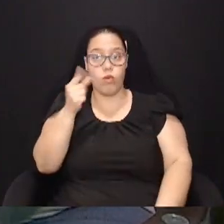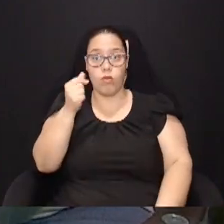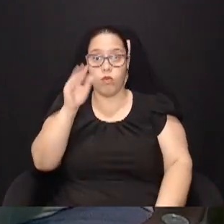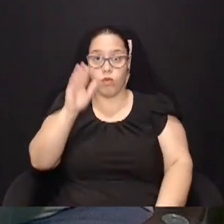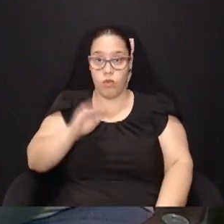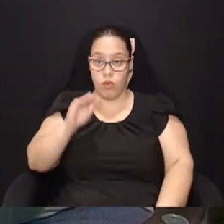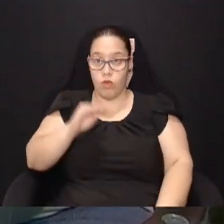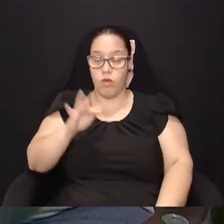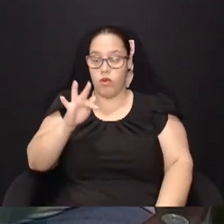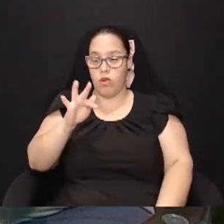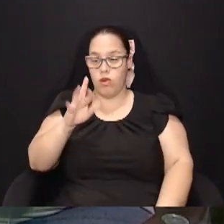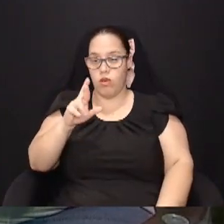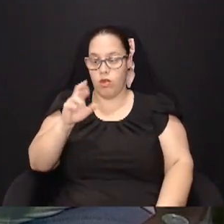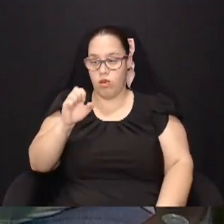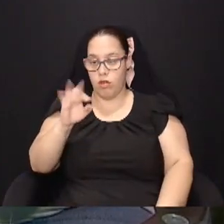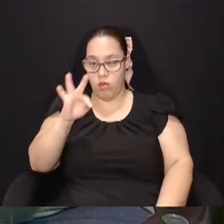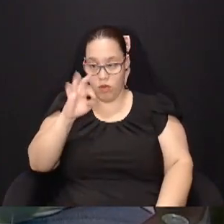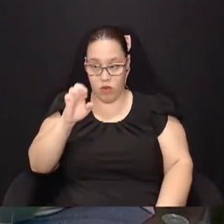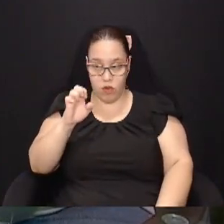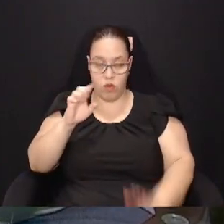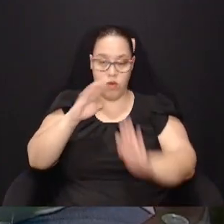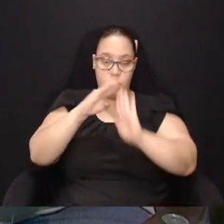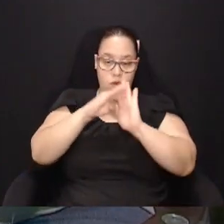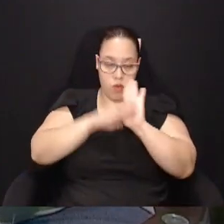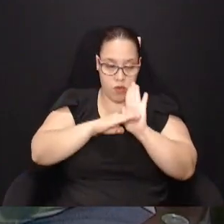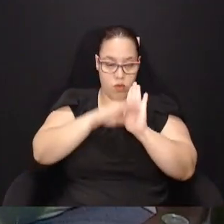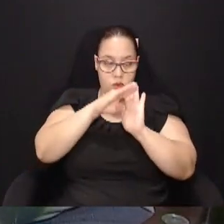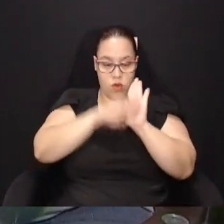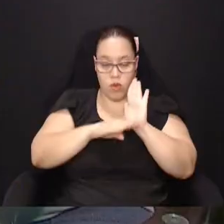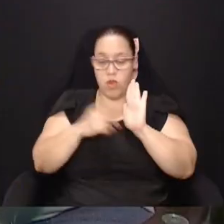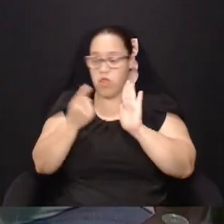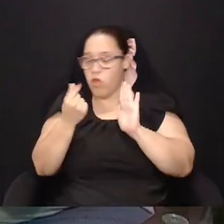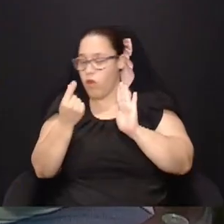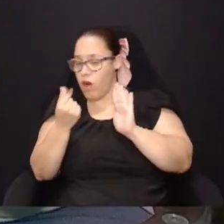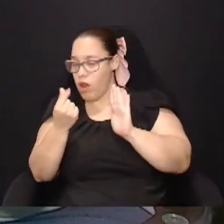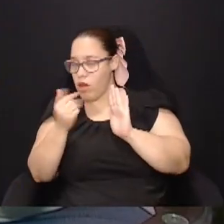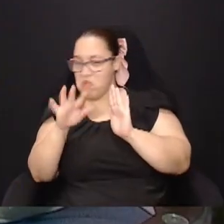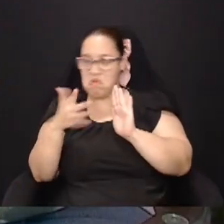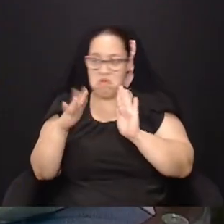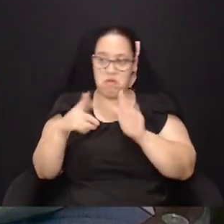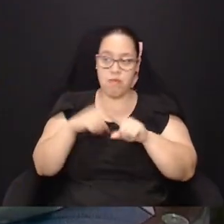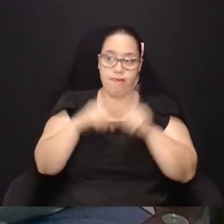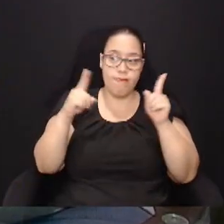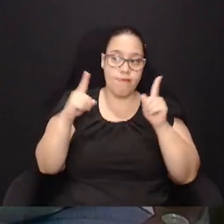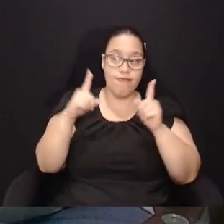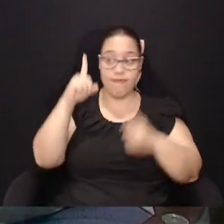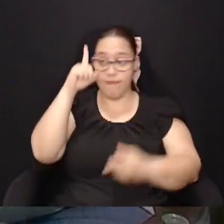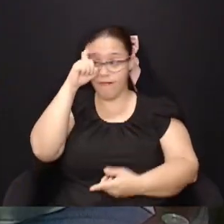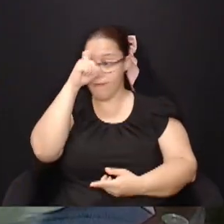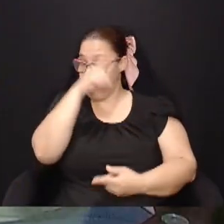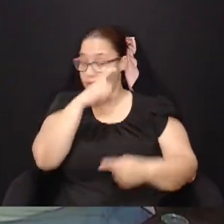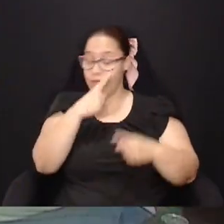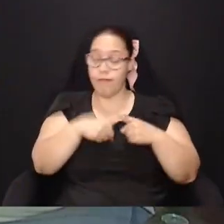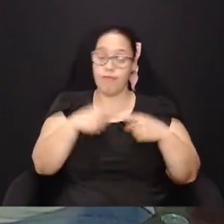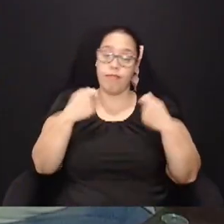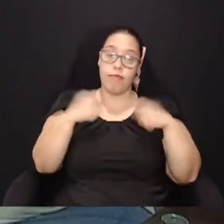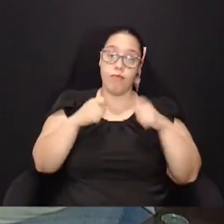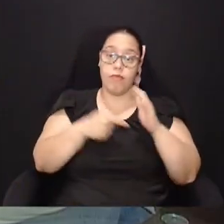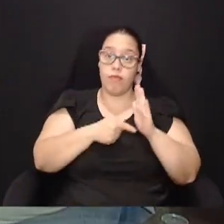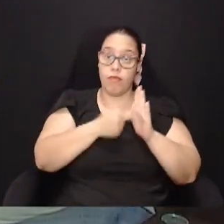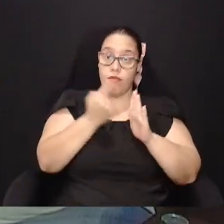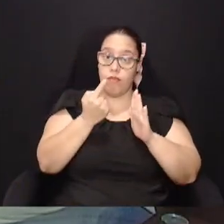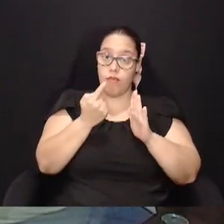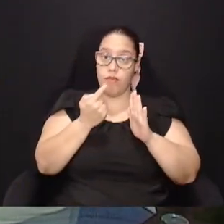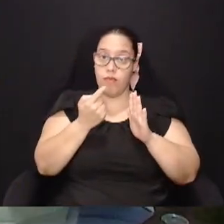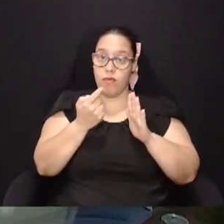você consiga economizar um pouco no valor, mas é um pouco difícil porque você vai precisar, primeiro, receber de todos